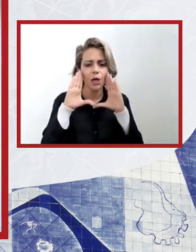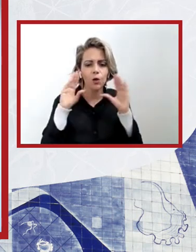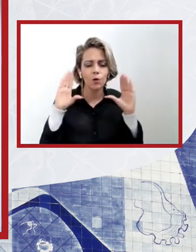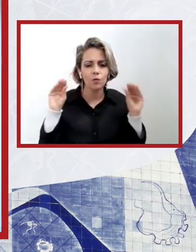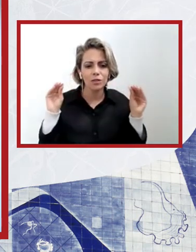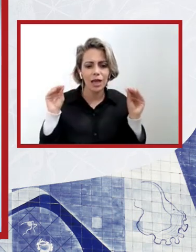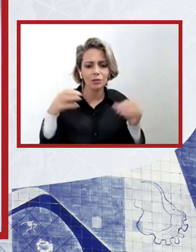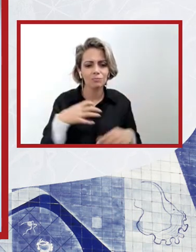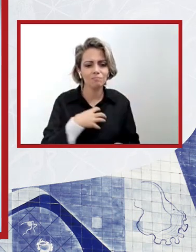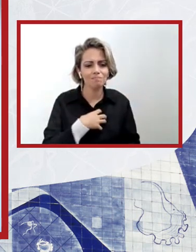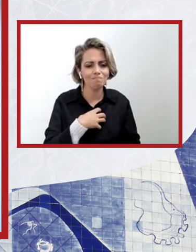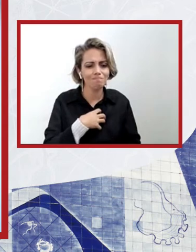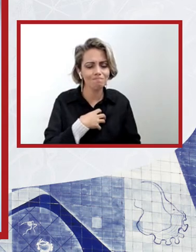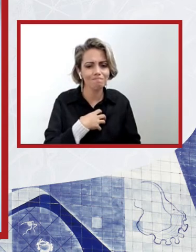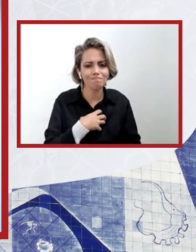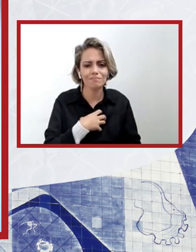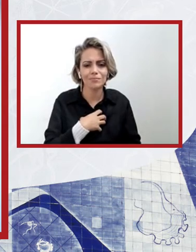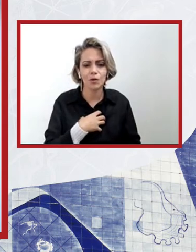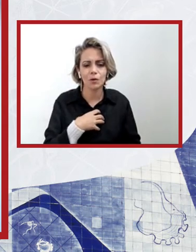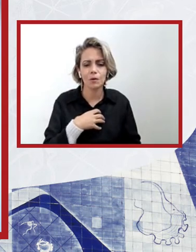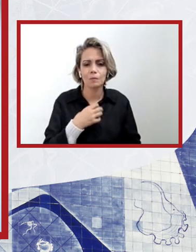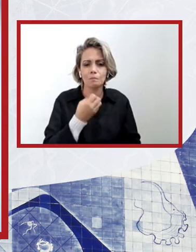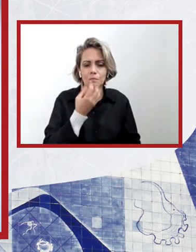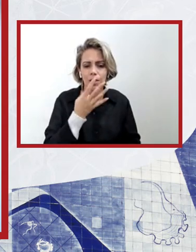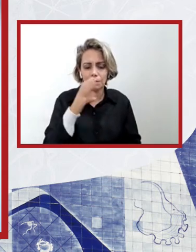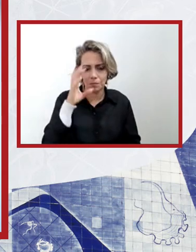vontade para poder aprender. Falou comigo?